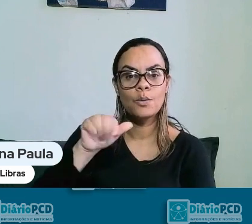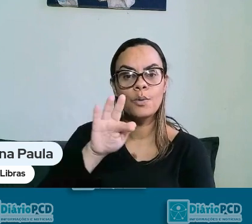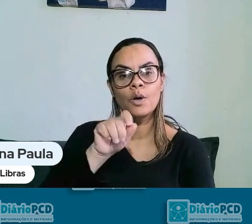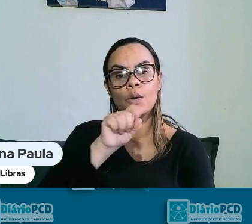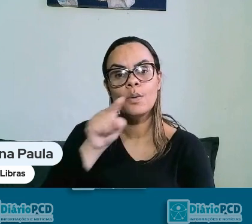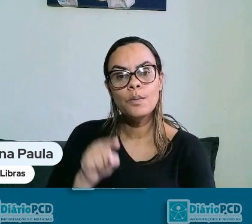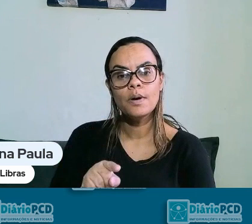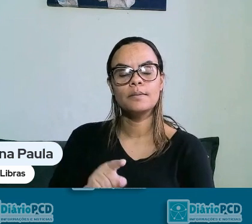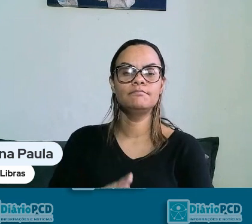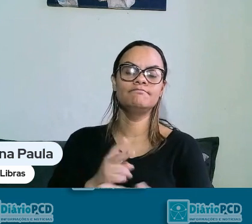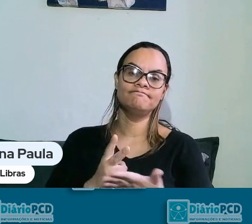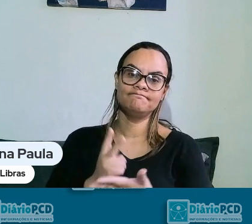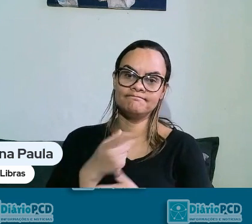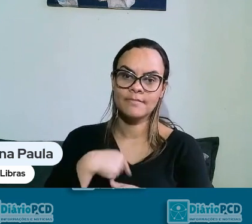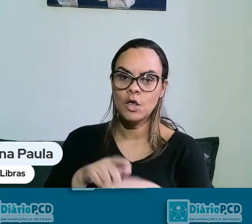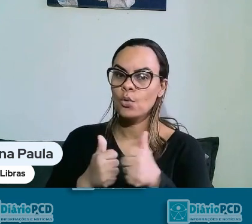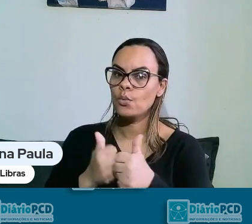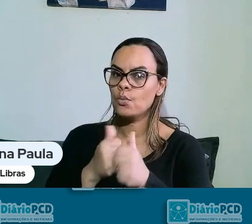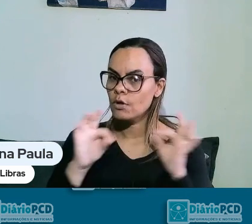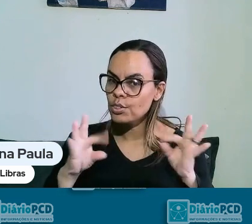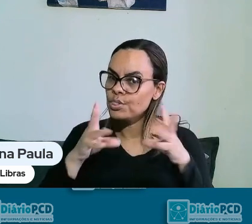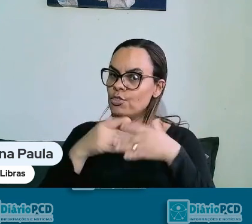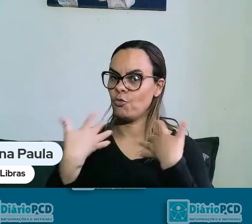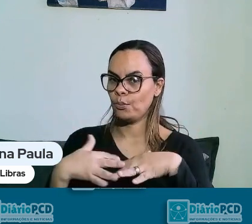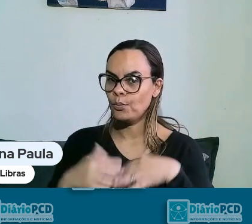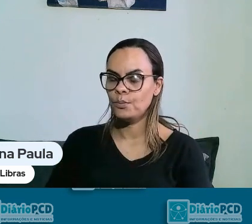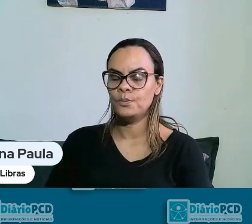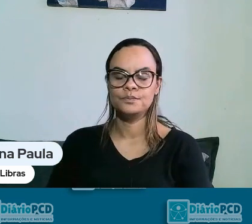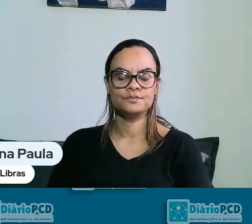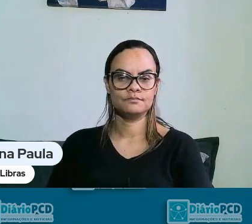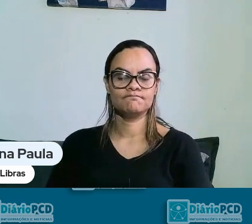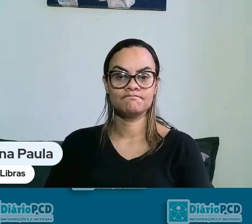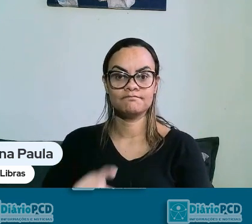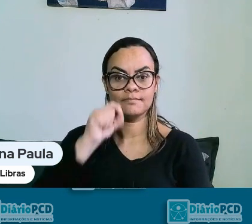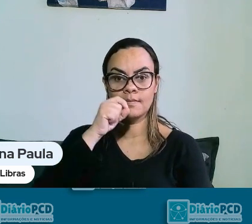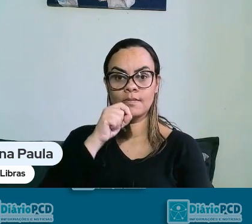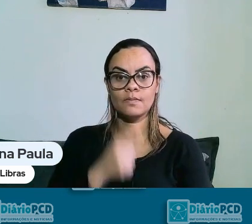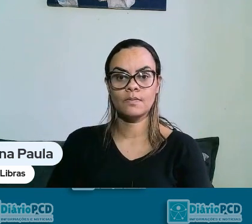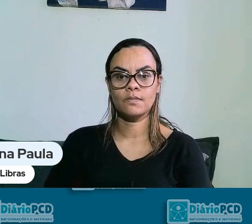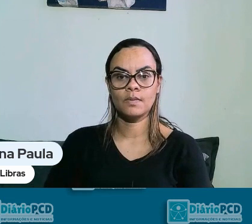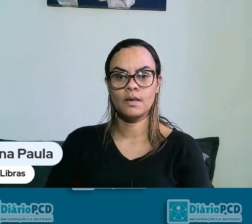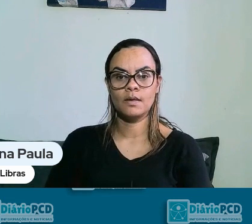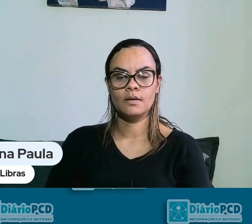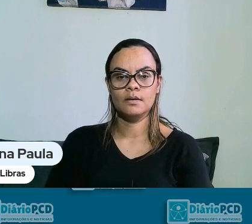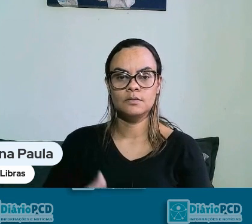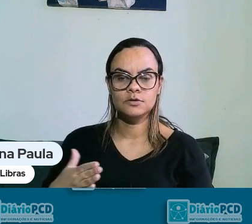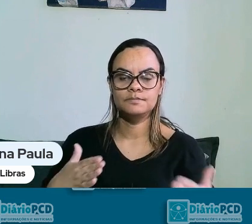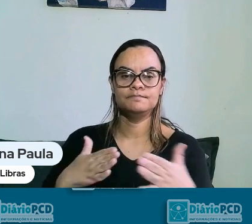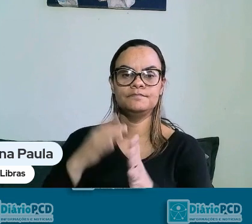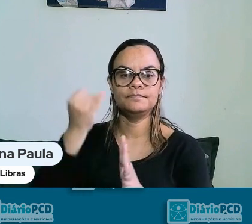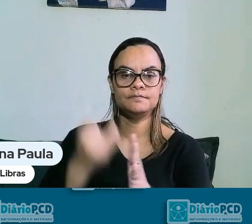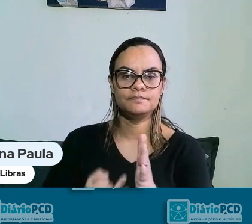nós ficamos sempre acompanhando tudo isso, porque é o CONFAS que decide a questão do teto da isenção